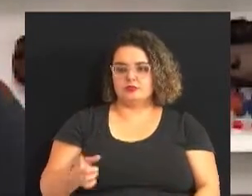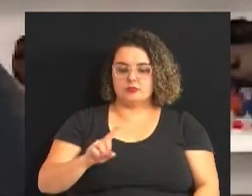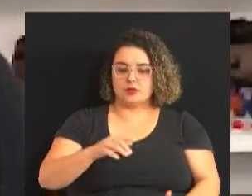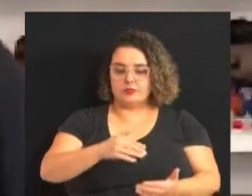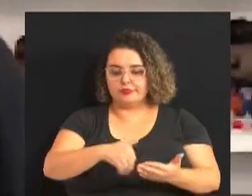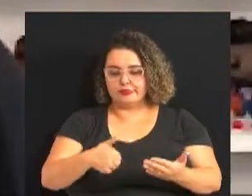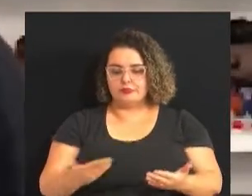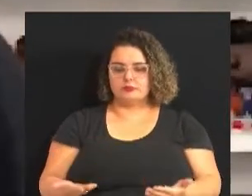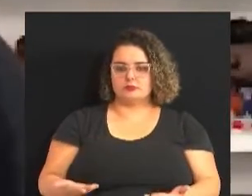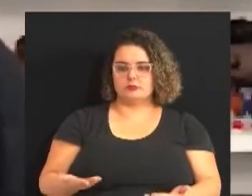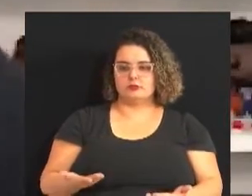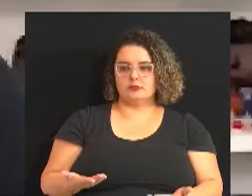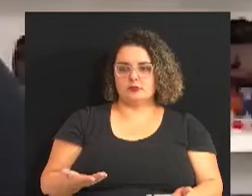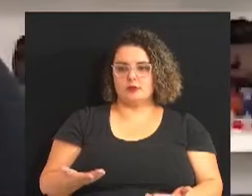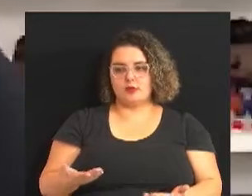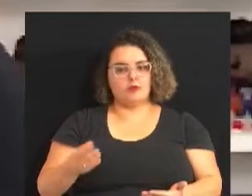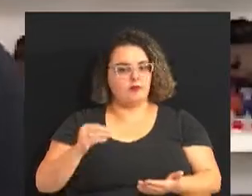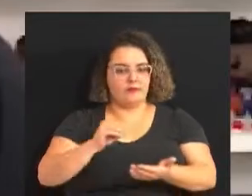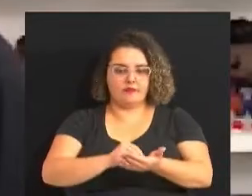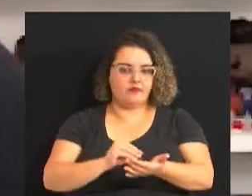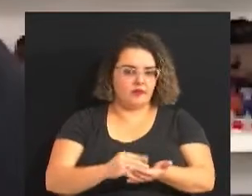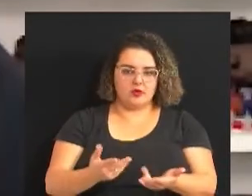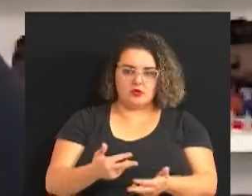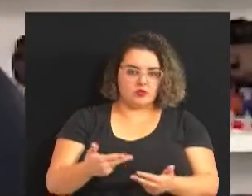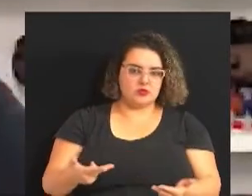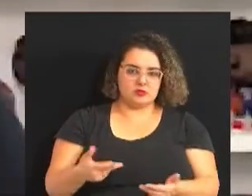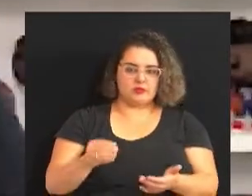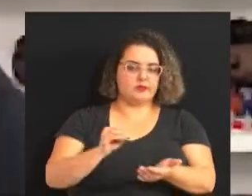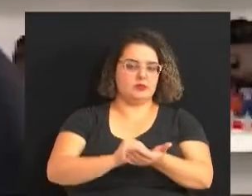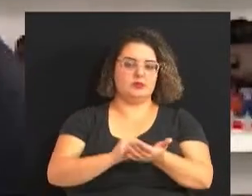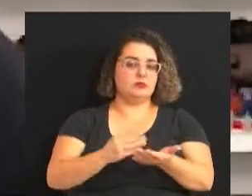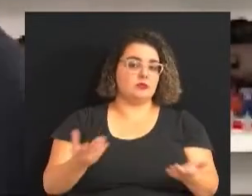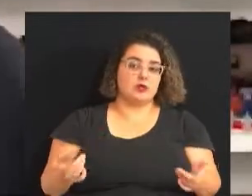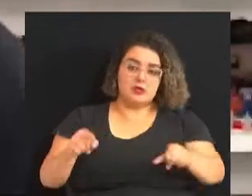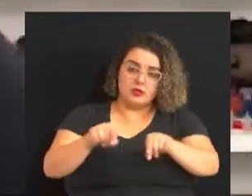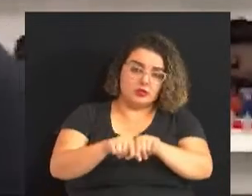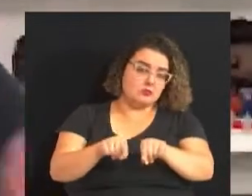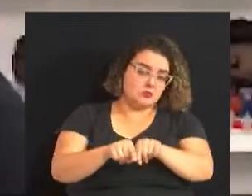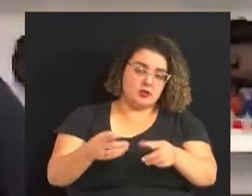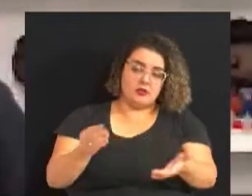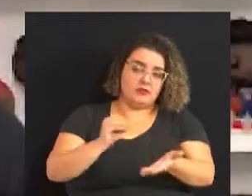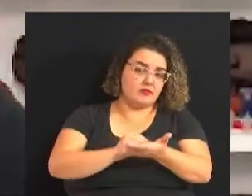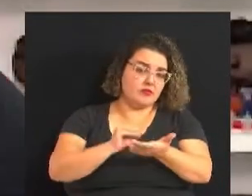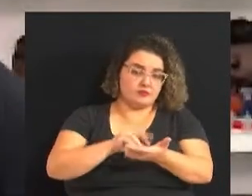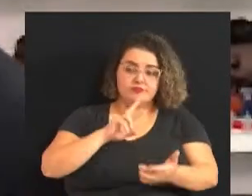Muitas vezes alguma falta, alguma coisa que esteja faltando, e também a falta de resultado às